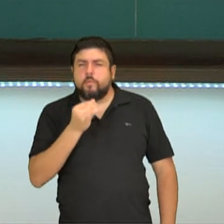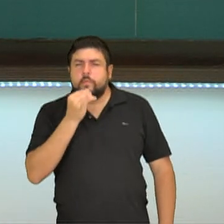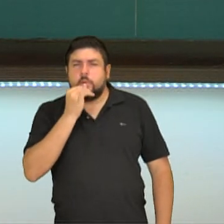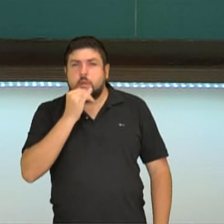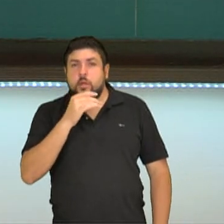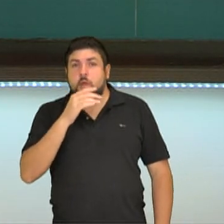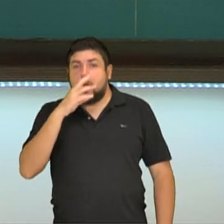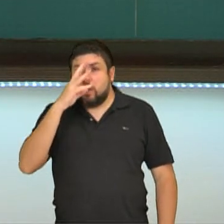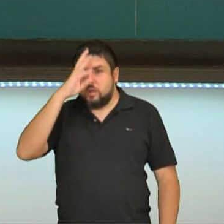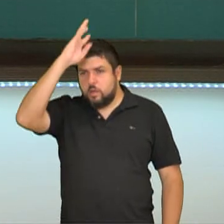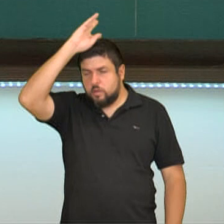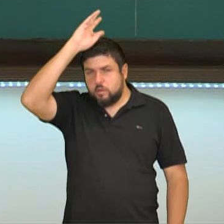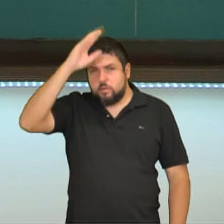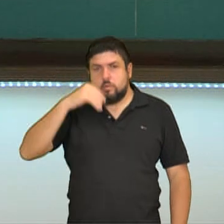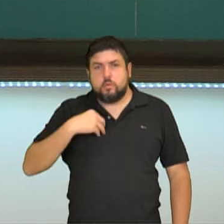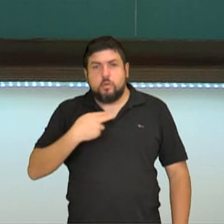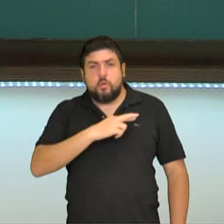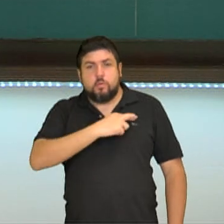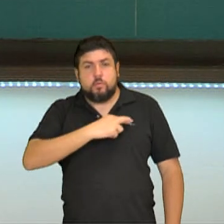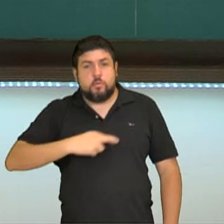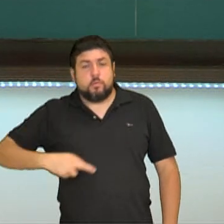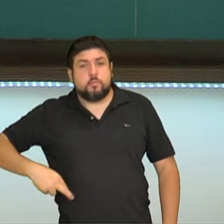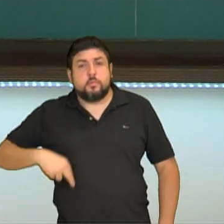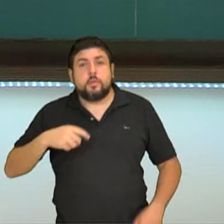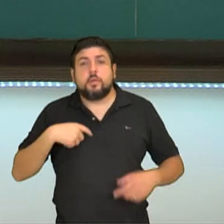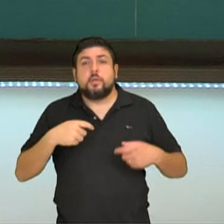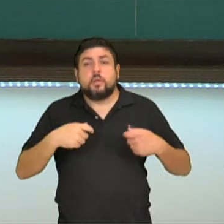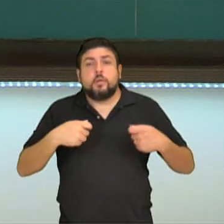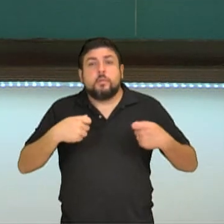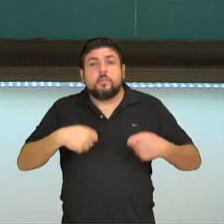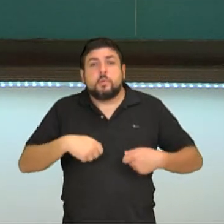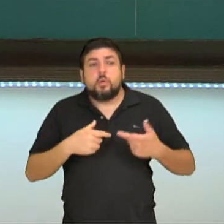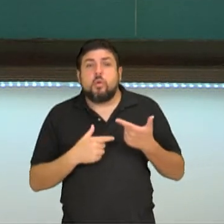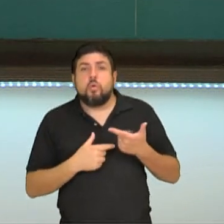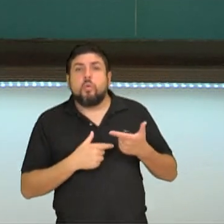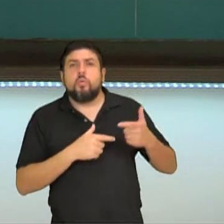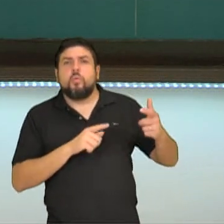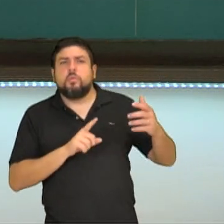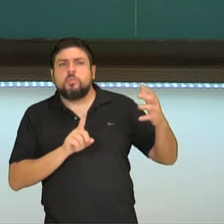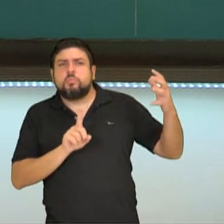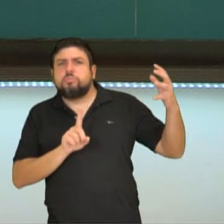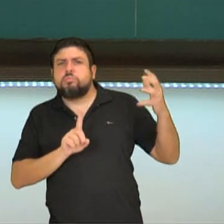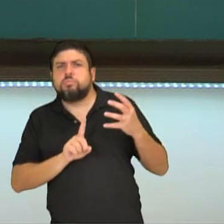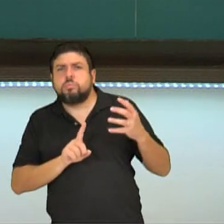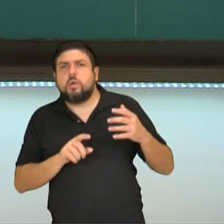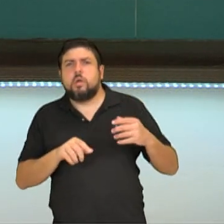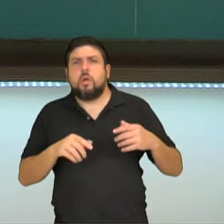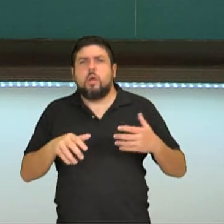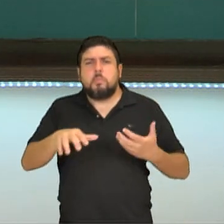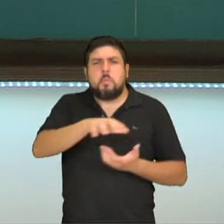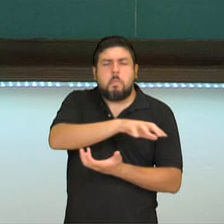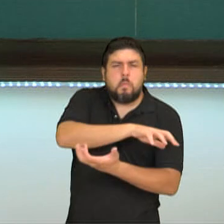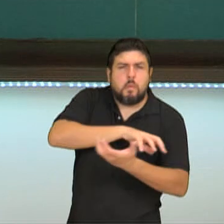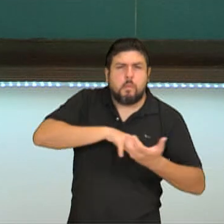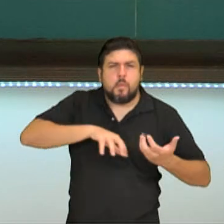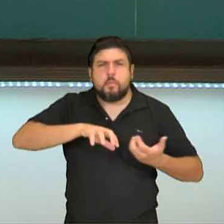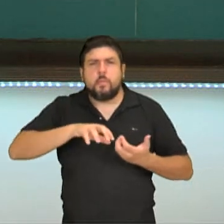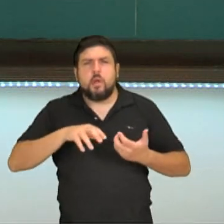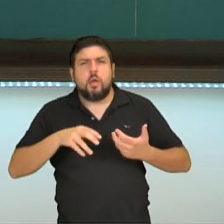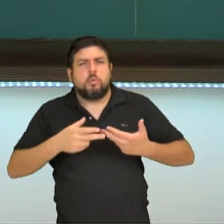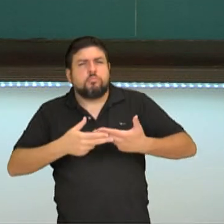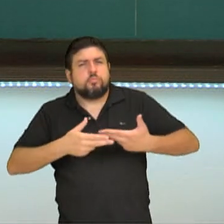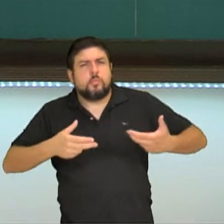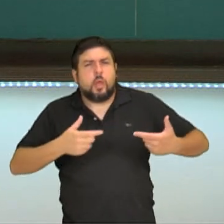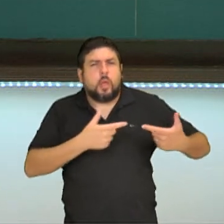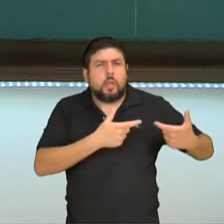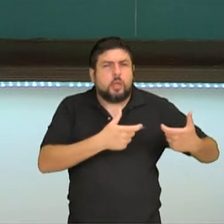Romana precisasse estivesse sendo ameaçada por algum motivo, alguma revolta, algum motim, alguma guerra. Então